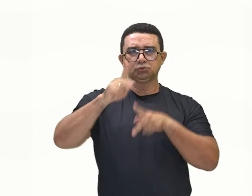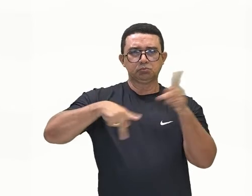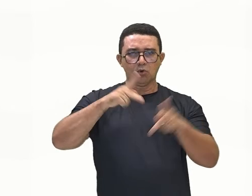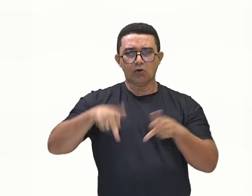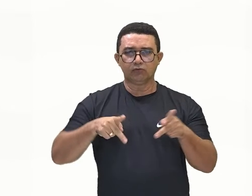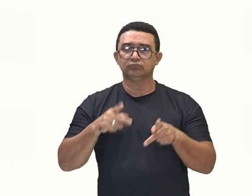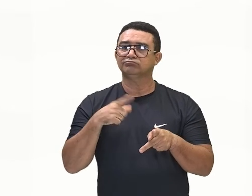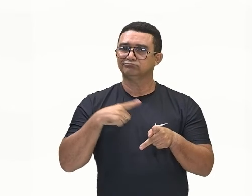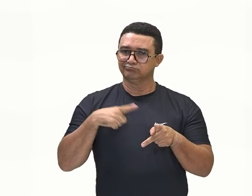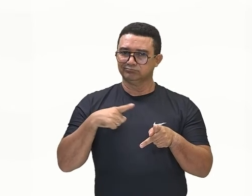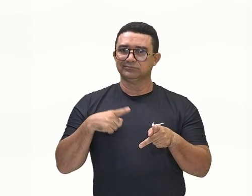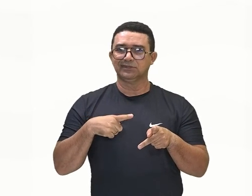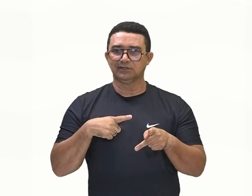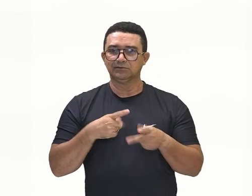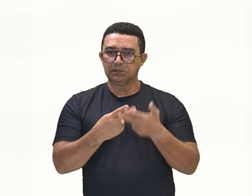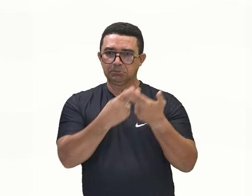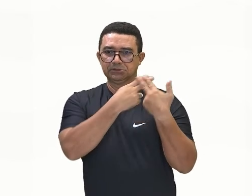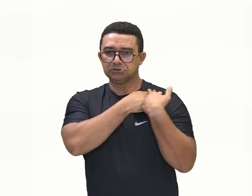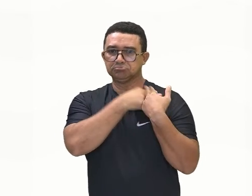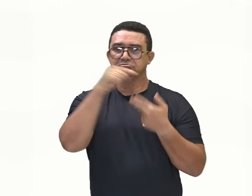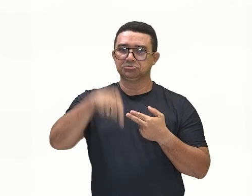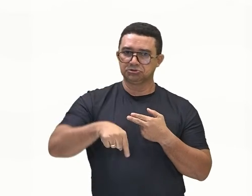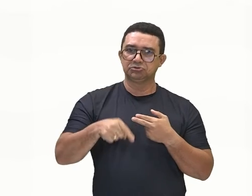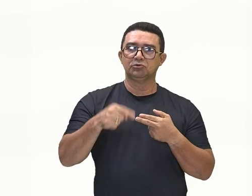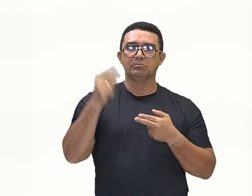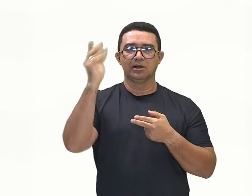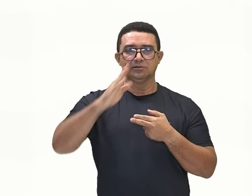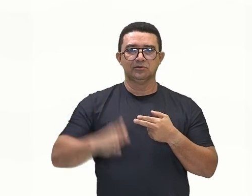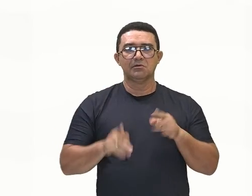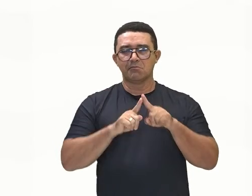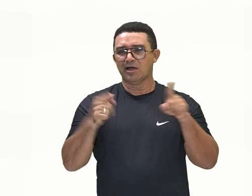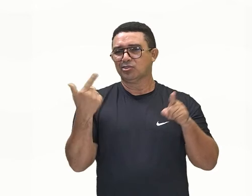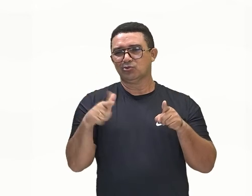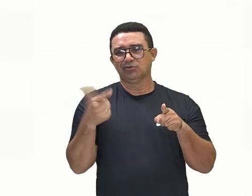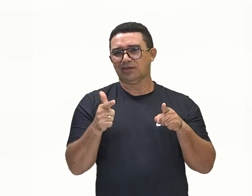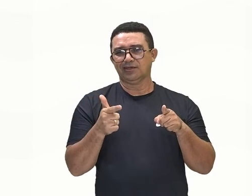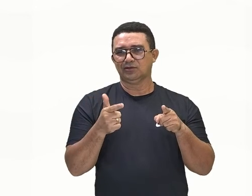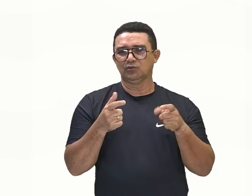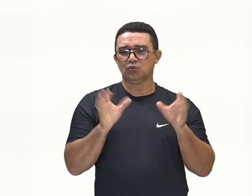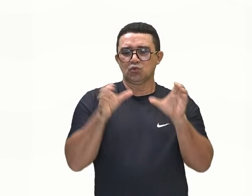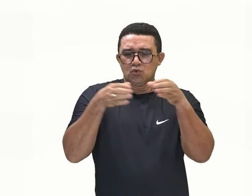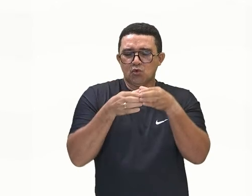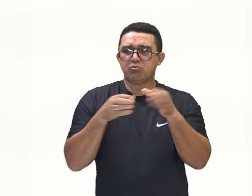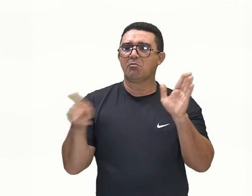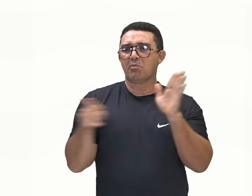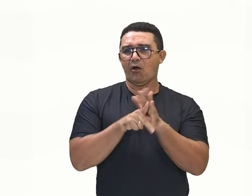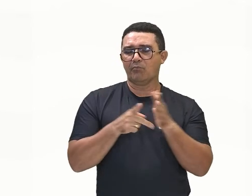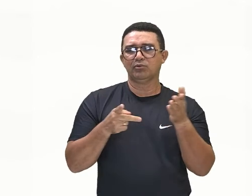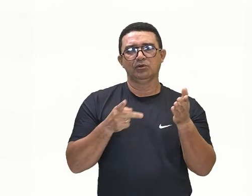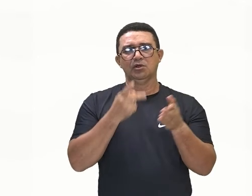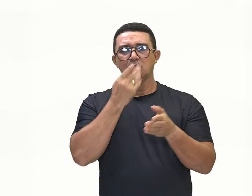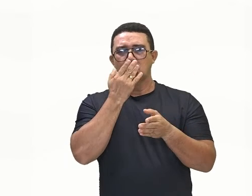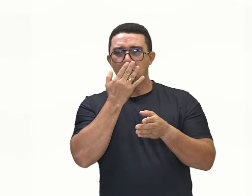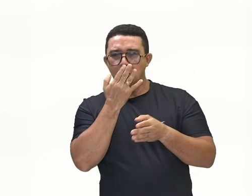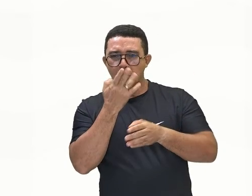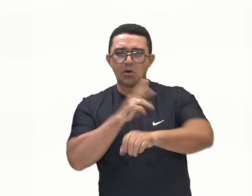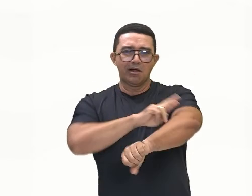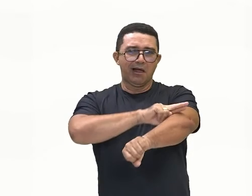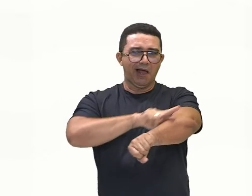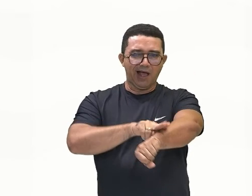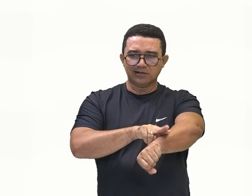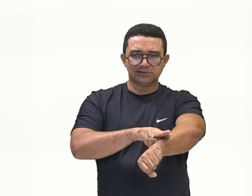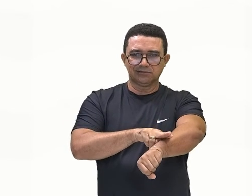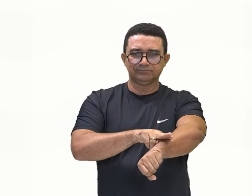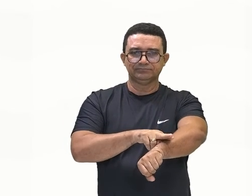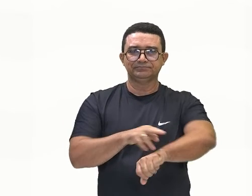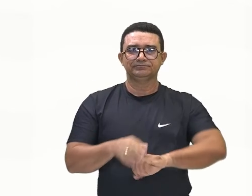possuírem bastante representatividade no país, não possui uma classificação específica de cor e raça de acordo com o IBGE. Por isso